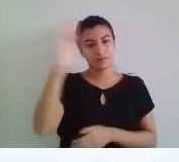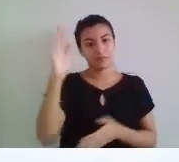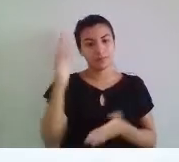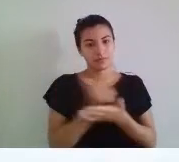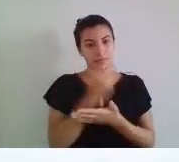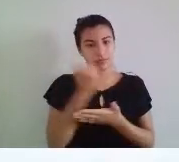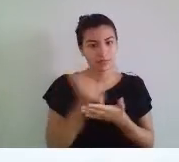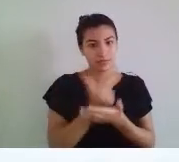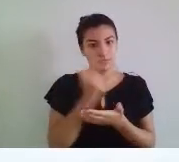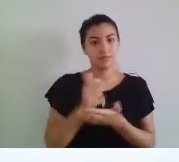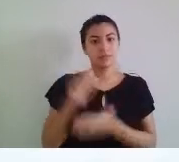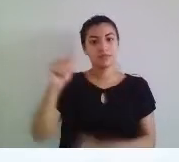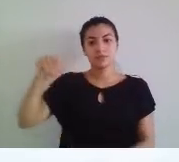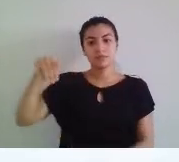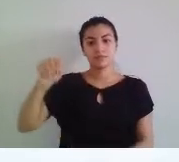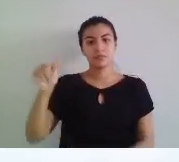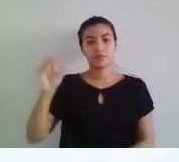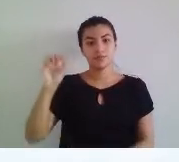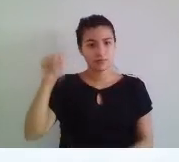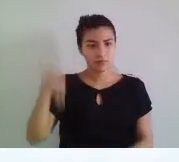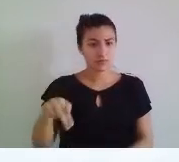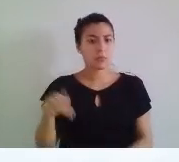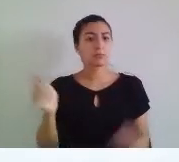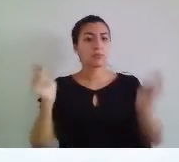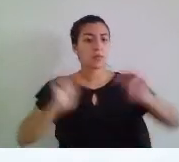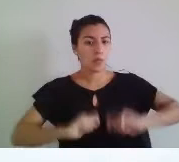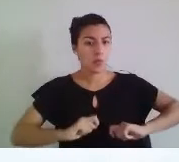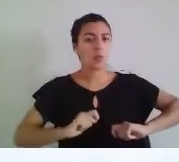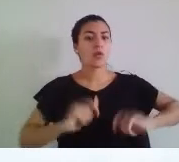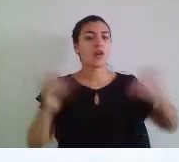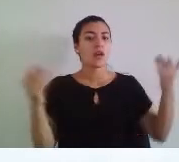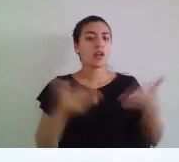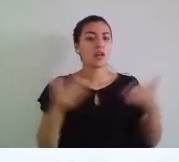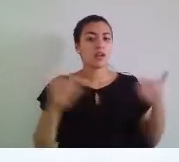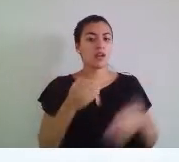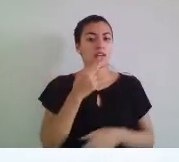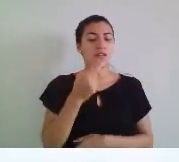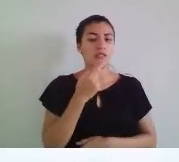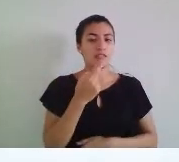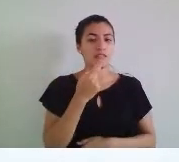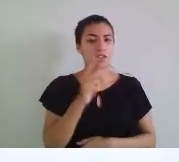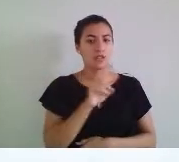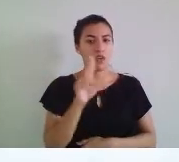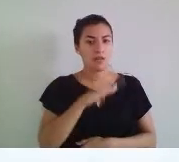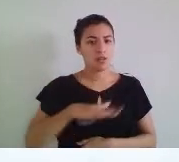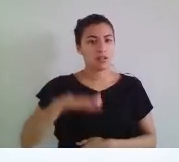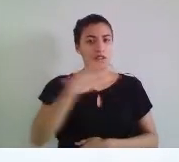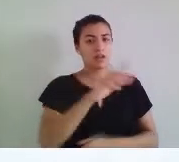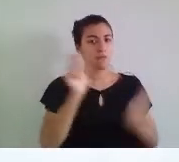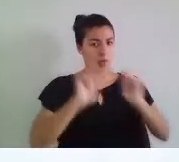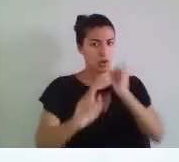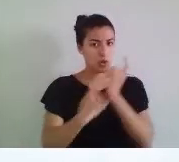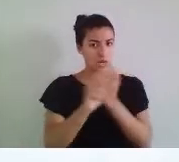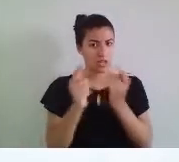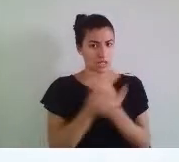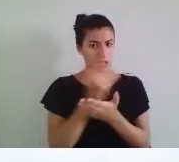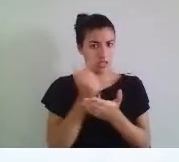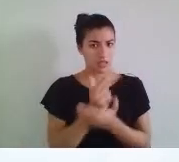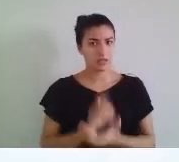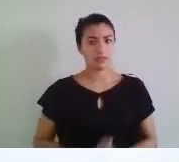livrarias, Amazon. Doutora, pode aqui relacionar os espaços onde pode se encontrar o seu livro, por